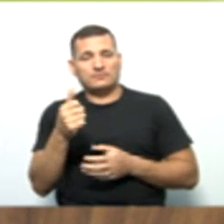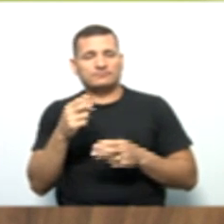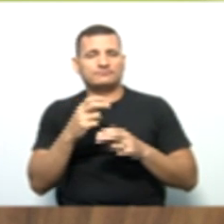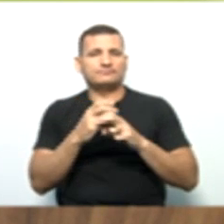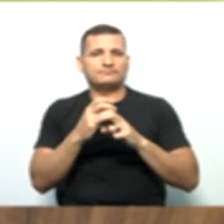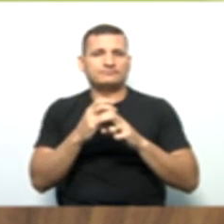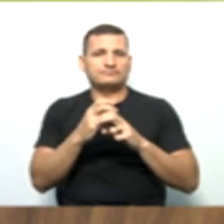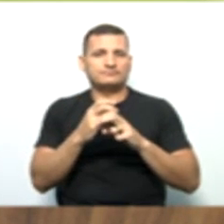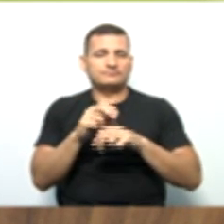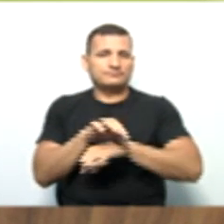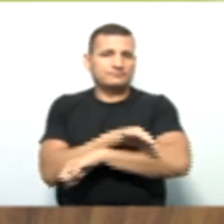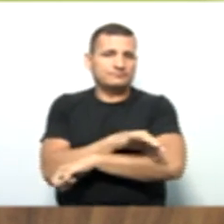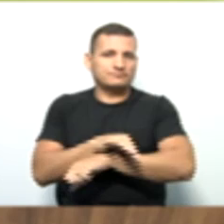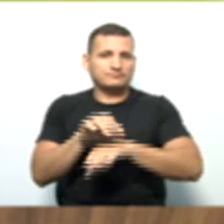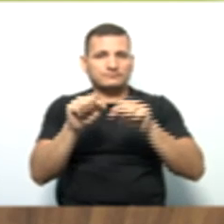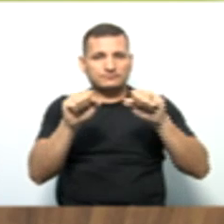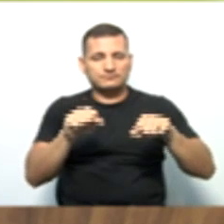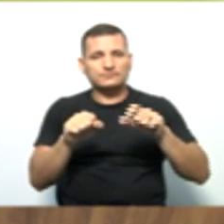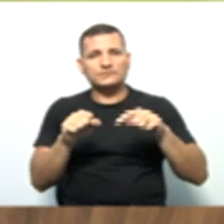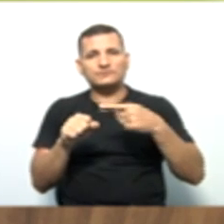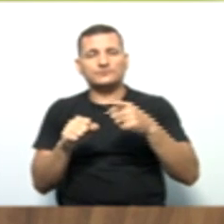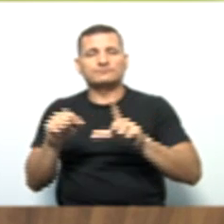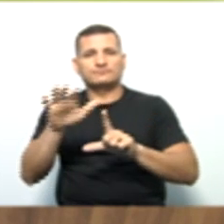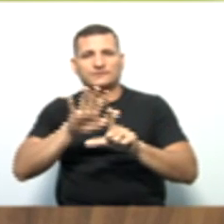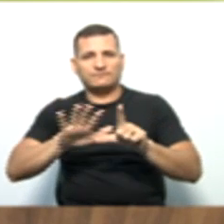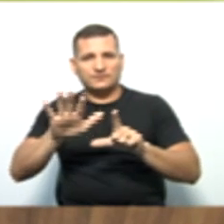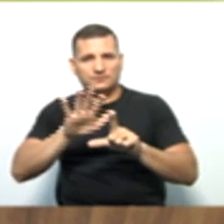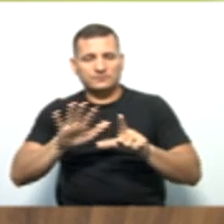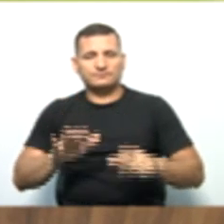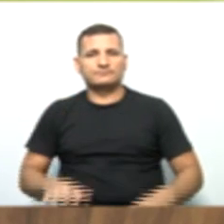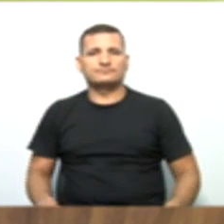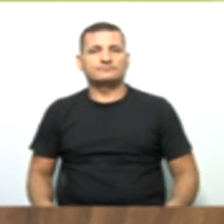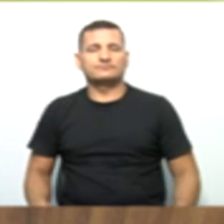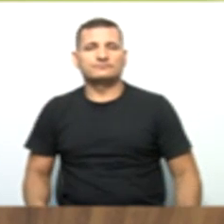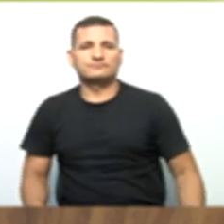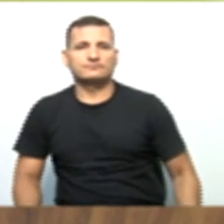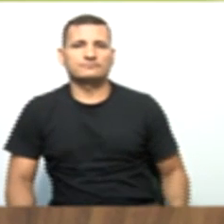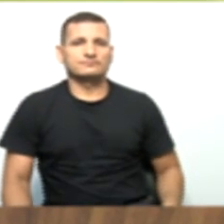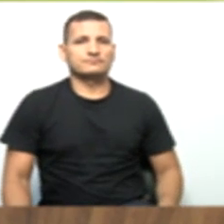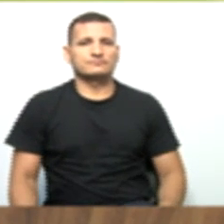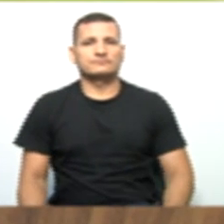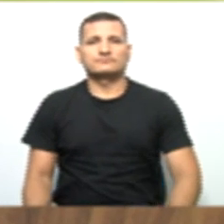depois, as interfaces que conectam o software. Já